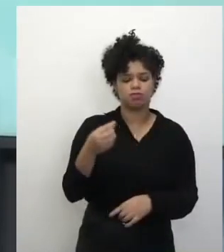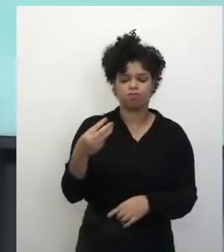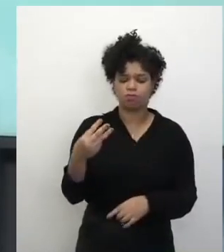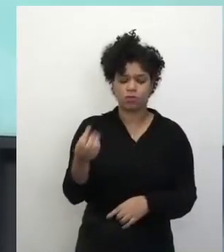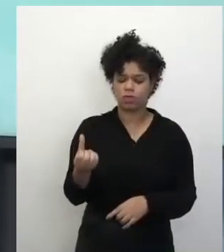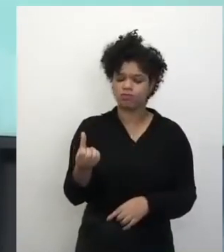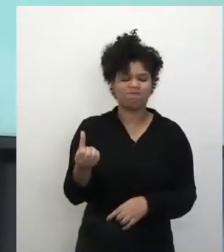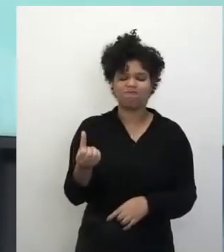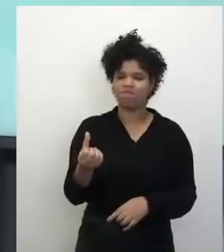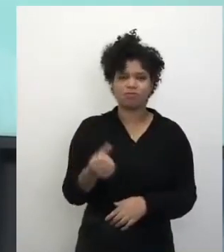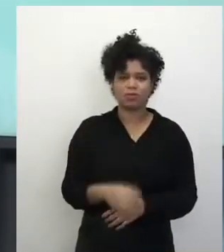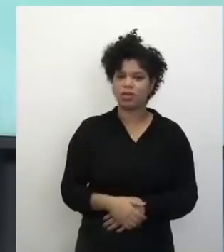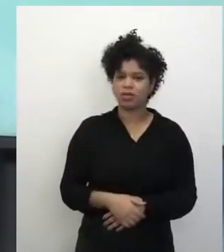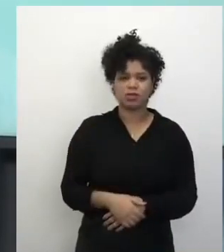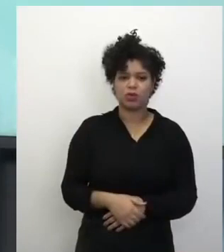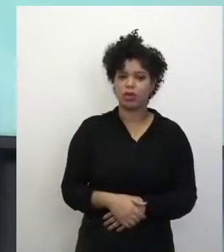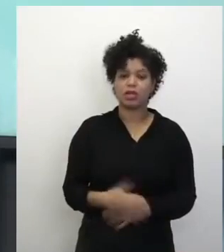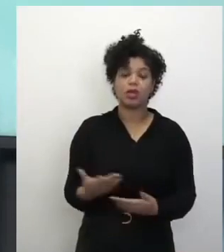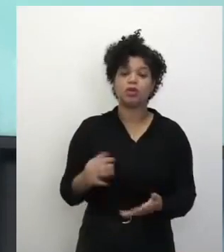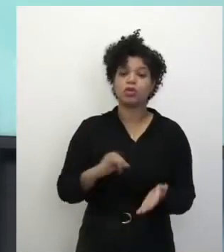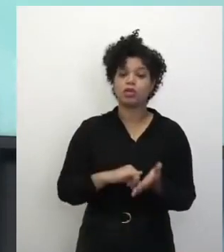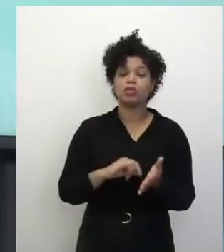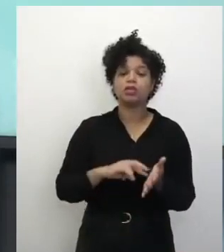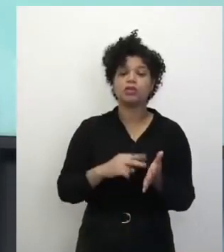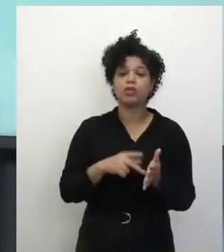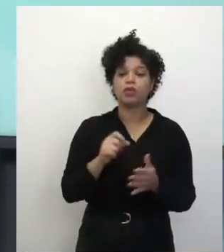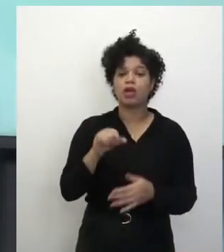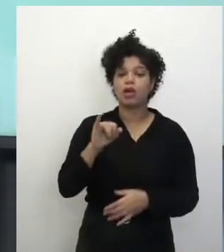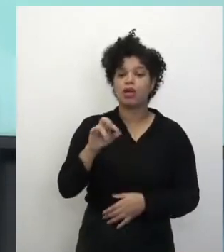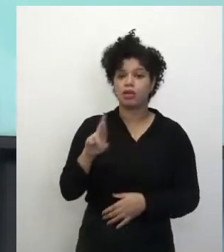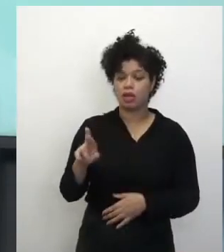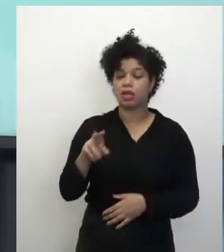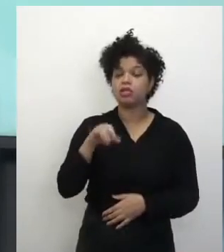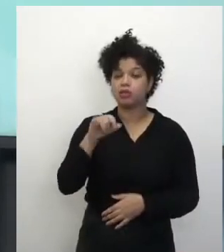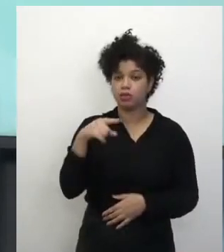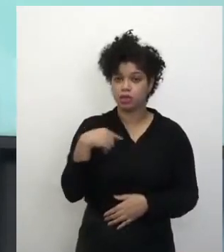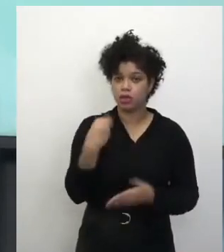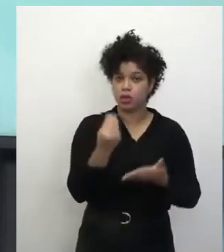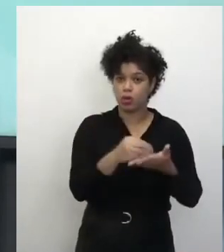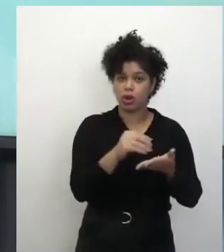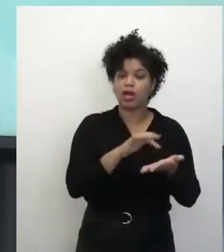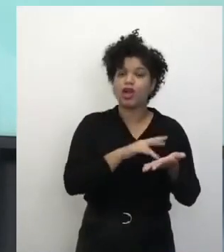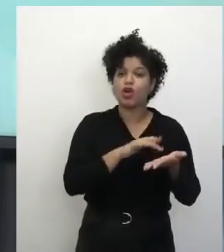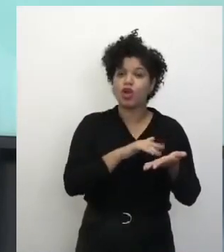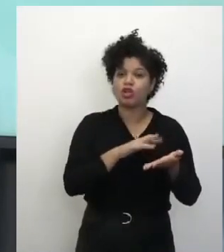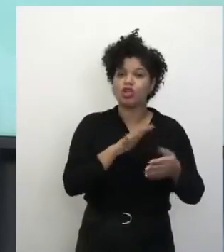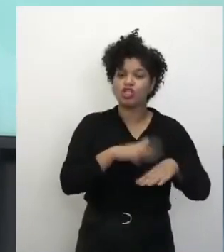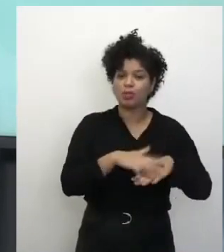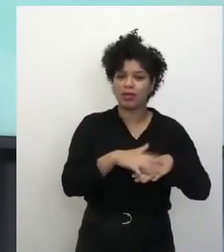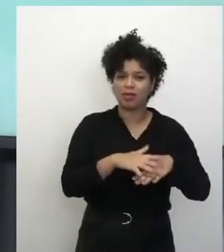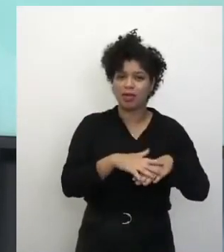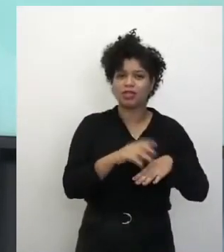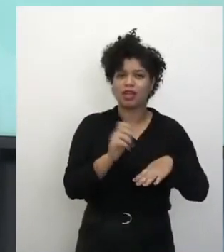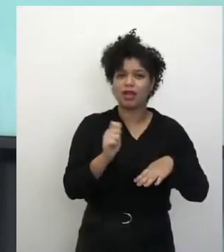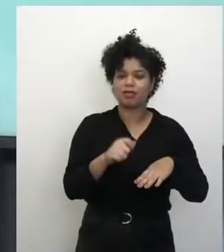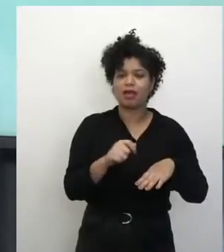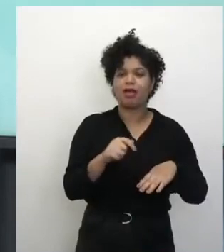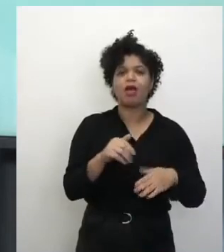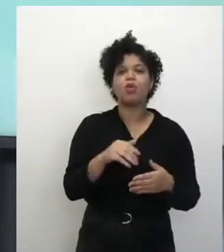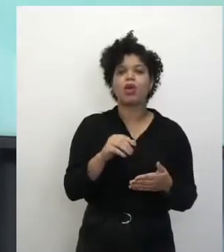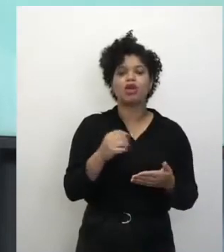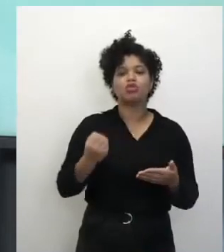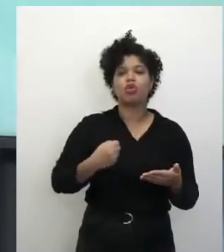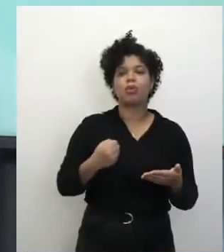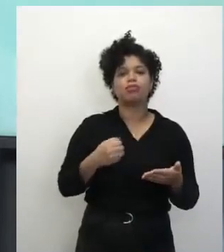29 está no meio, não tem. Então, ele é irracional. Se você colocar ele na calculadora, ele vai dar um número com vírgula e vai parar até o final dessa calculadora. Porque,